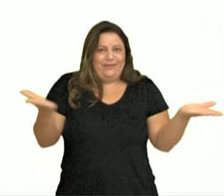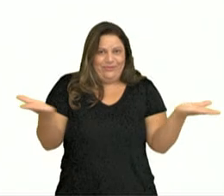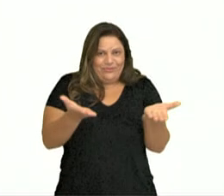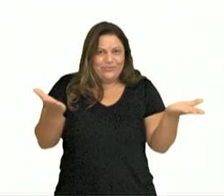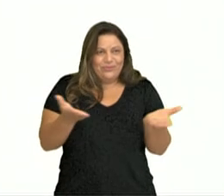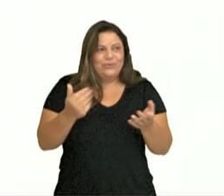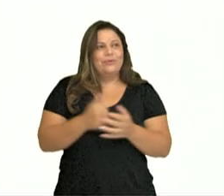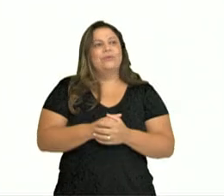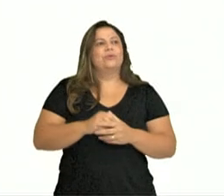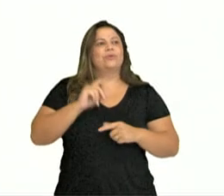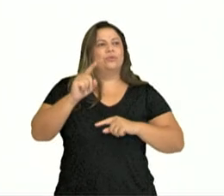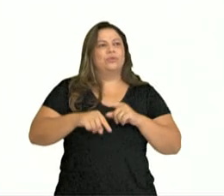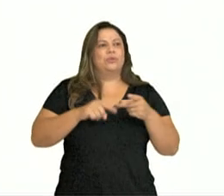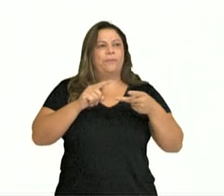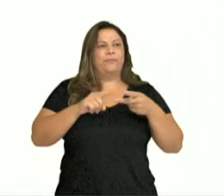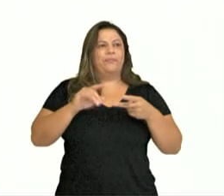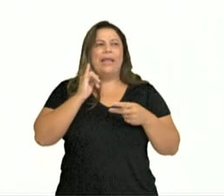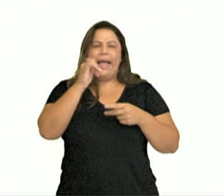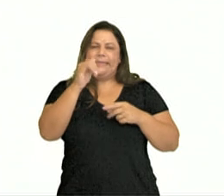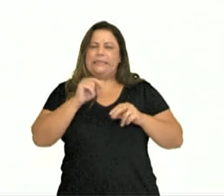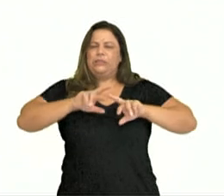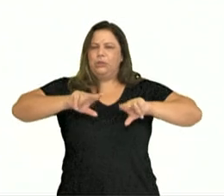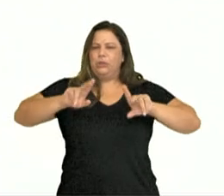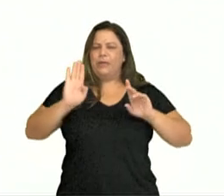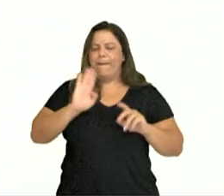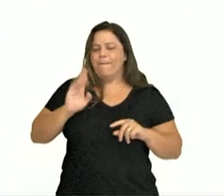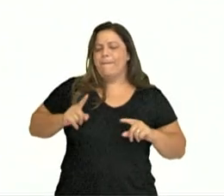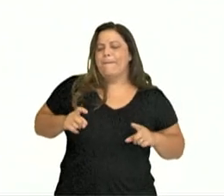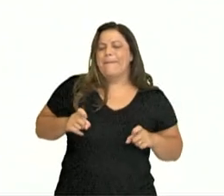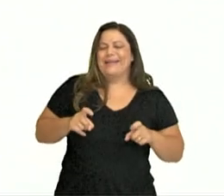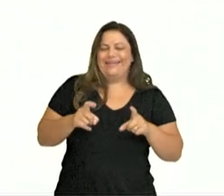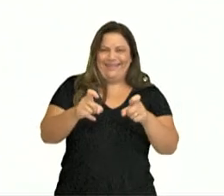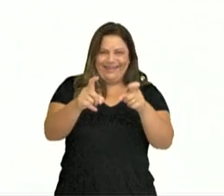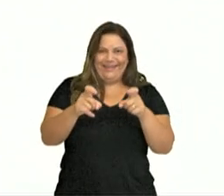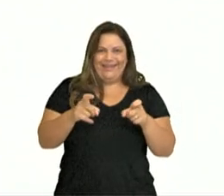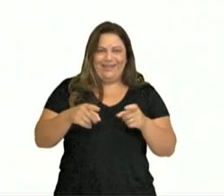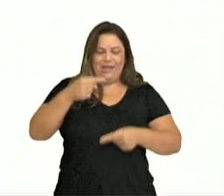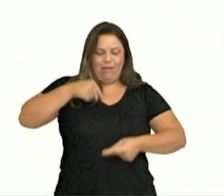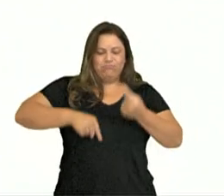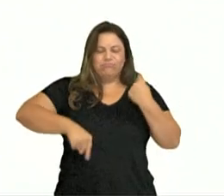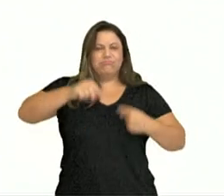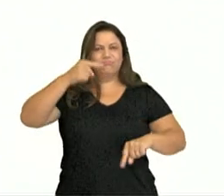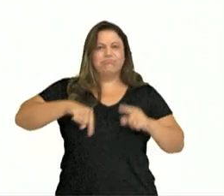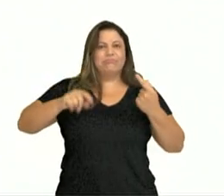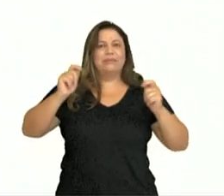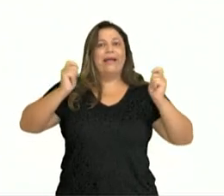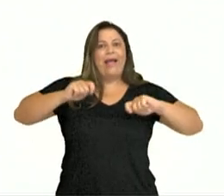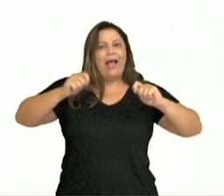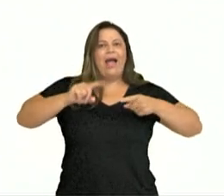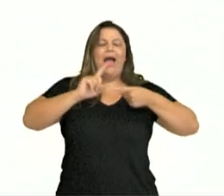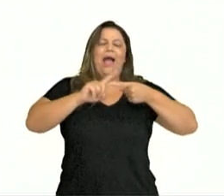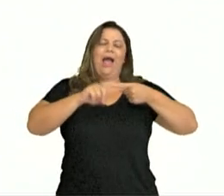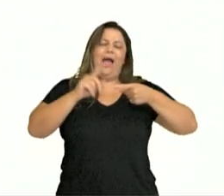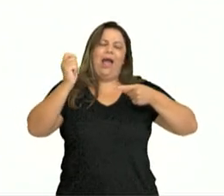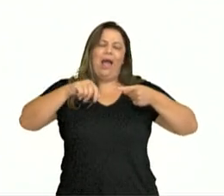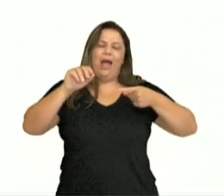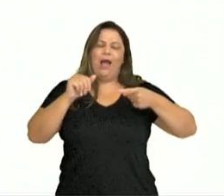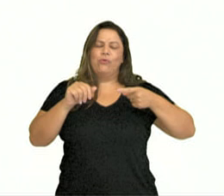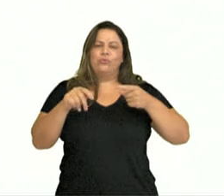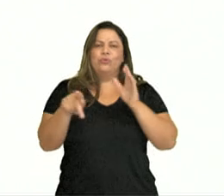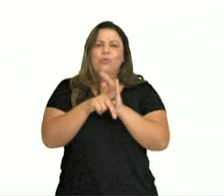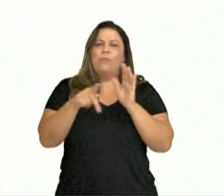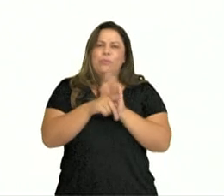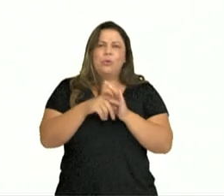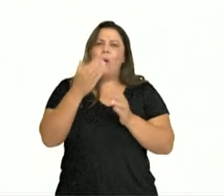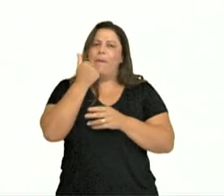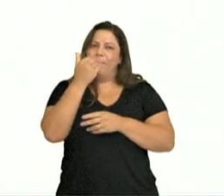a obtenção de energia das bactérias, nós vimos que nós temos bactérias autotróficas e heterotróficas, conseguem